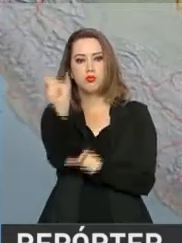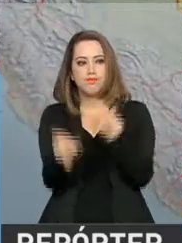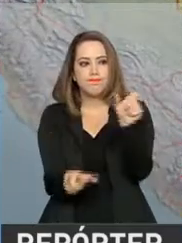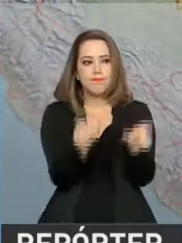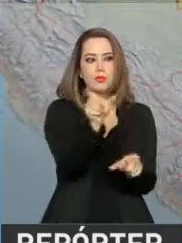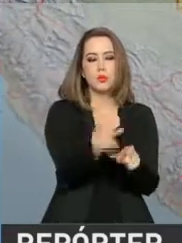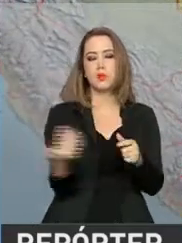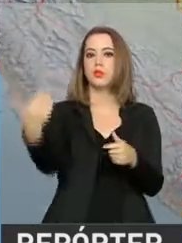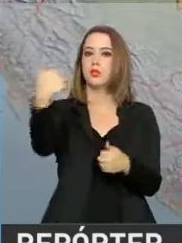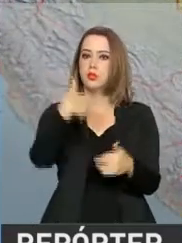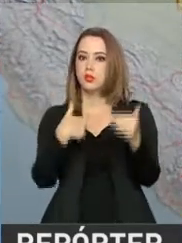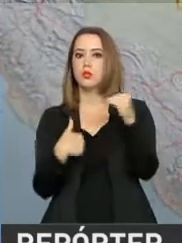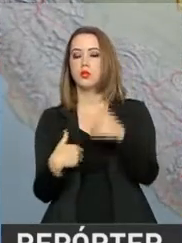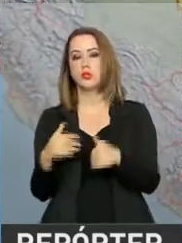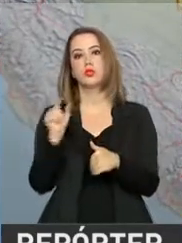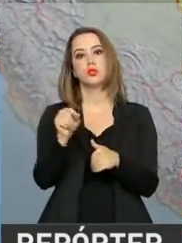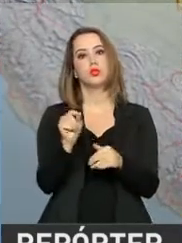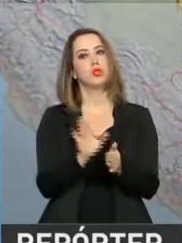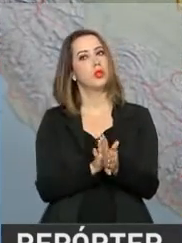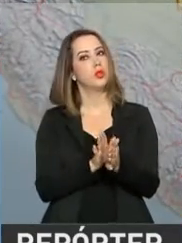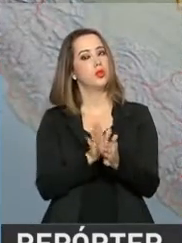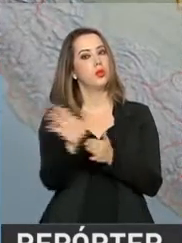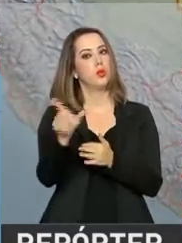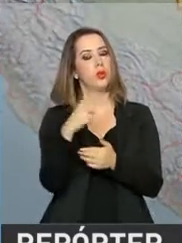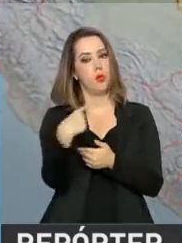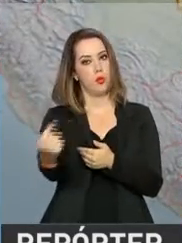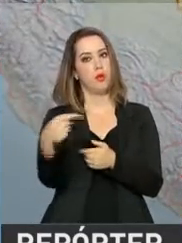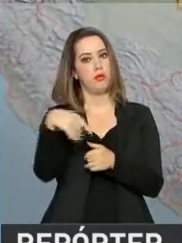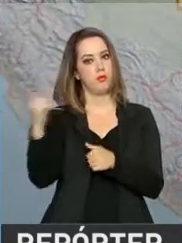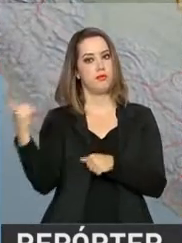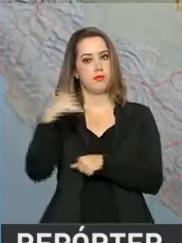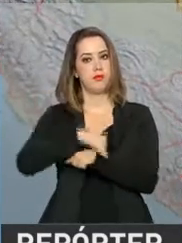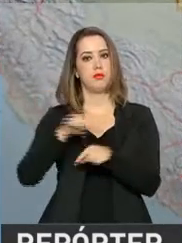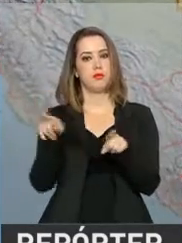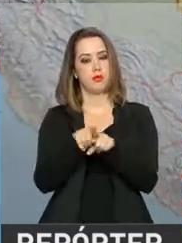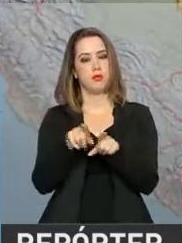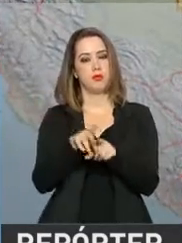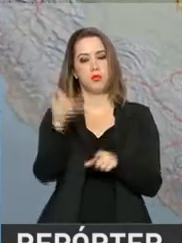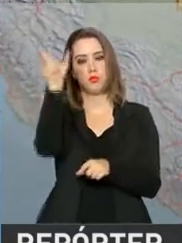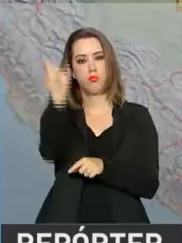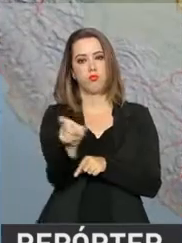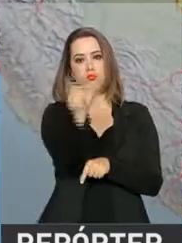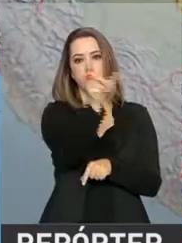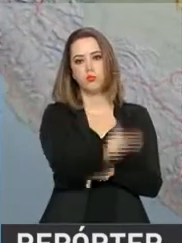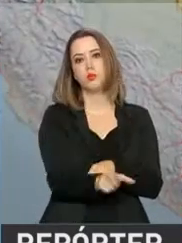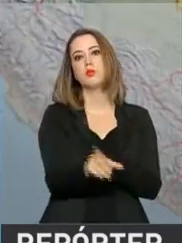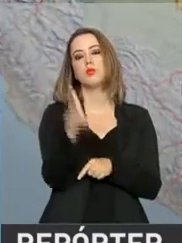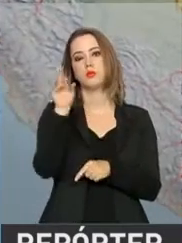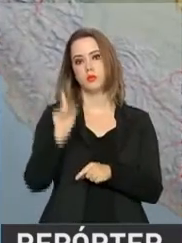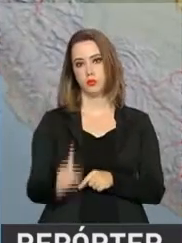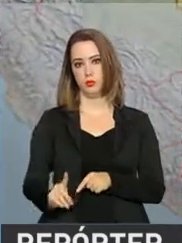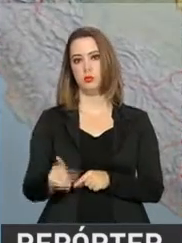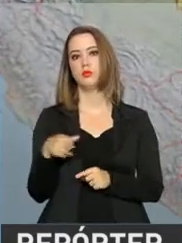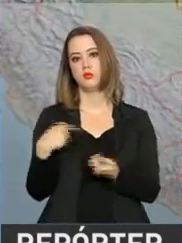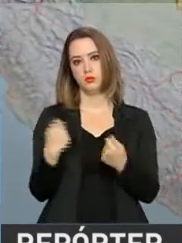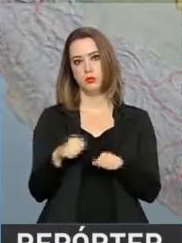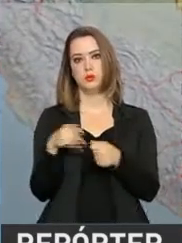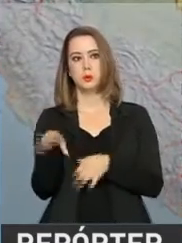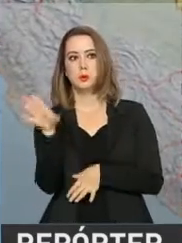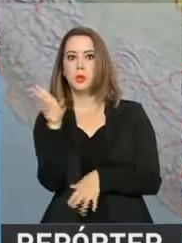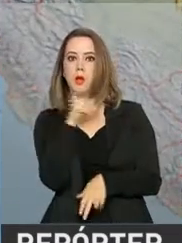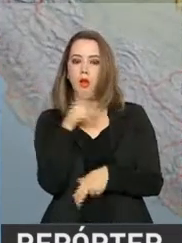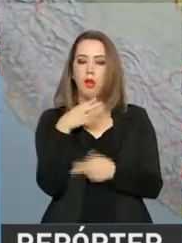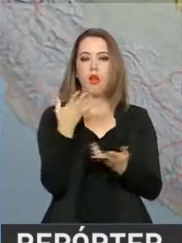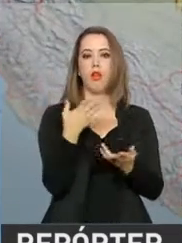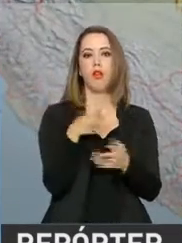por ventura tenham necessidades especiais é elas estão cuidando para que tenhamos agilidade